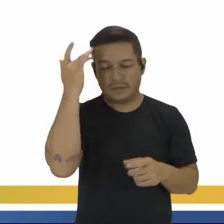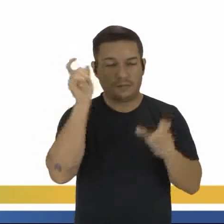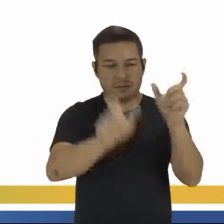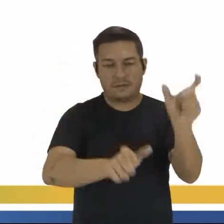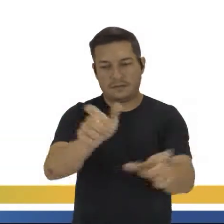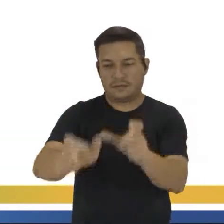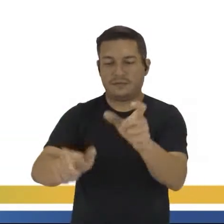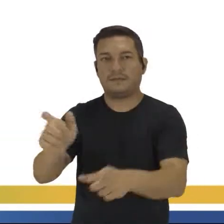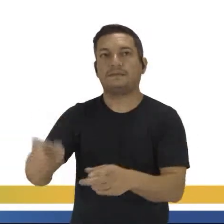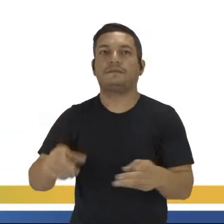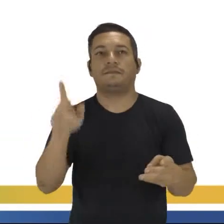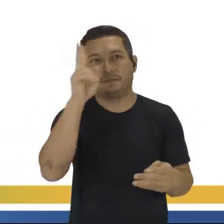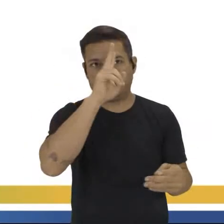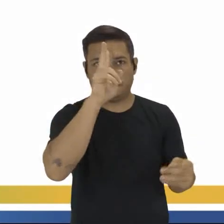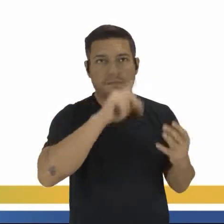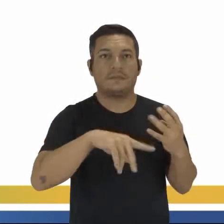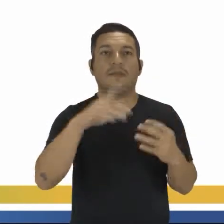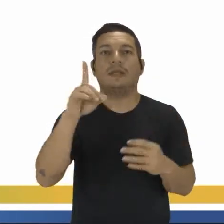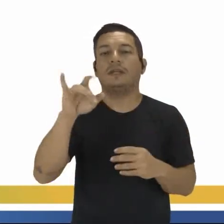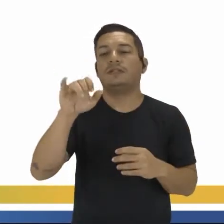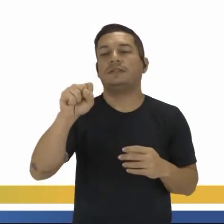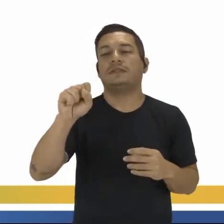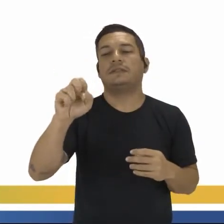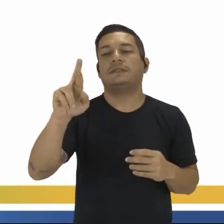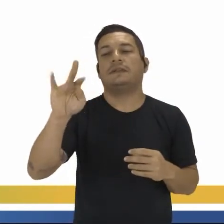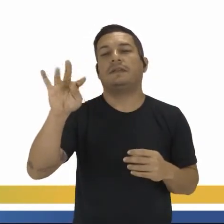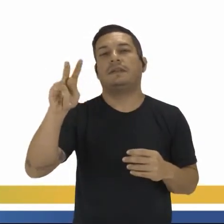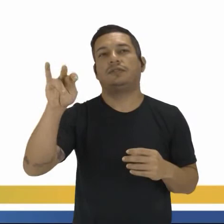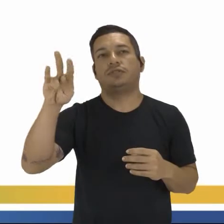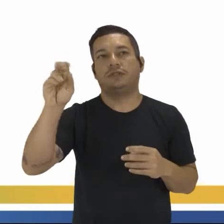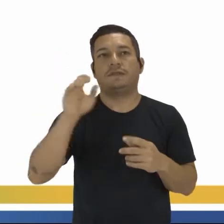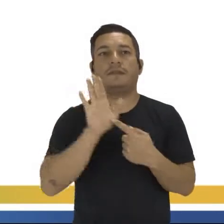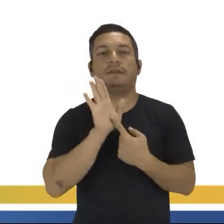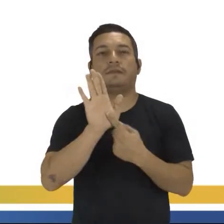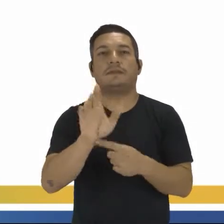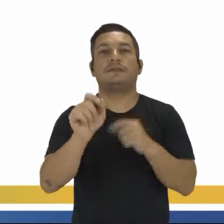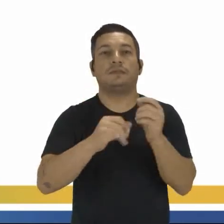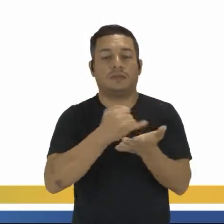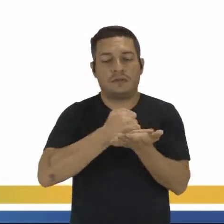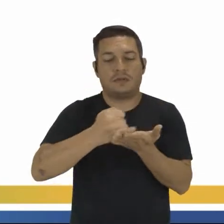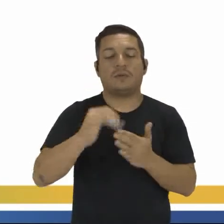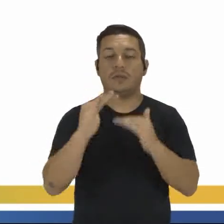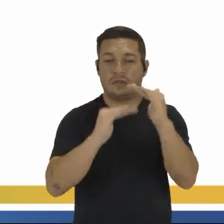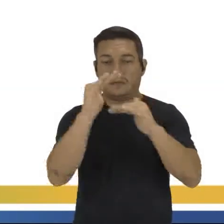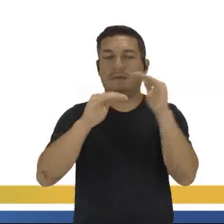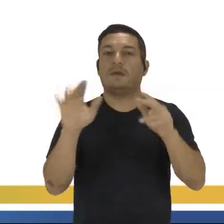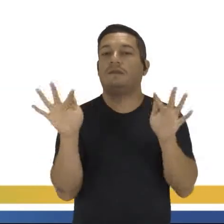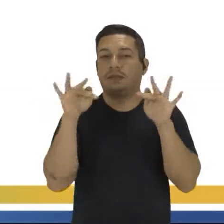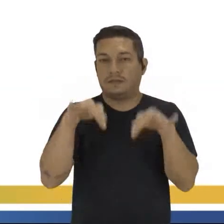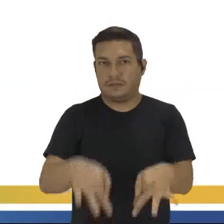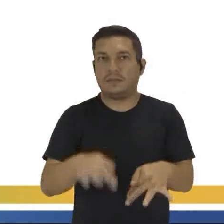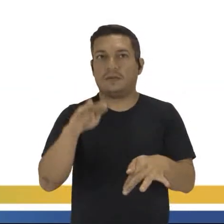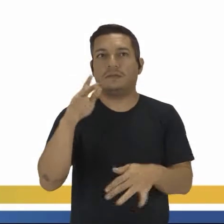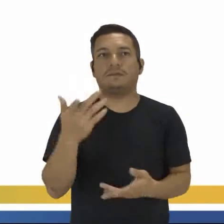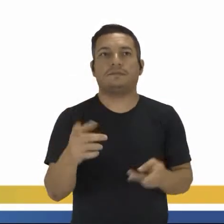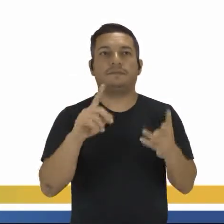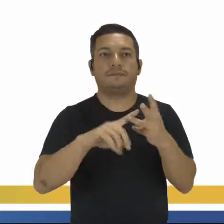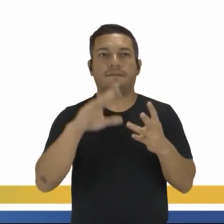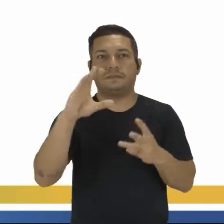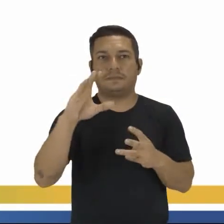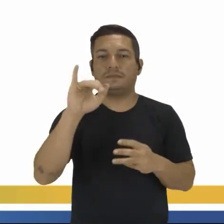e enredo. B, dissertativo argumentativo, devendo apresentar introdução, desenvolvimento e conclusão.